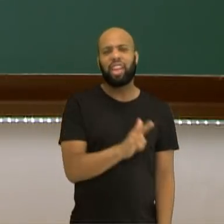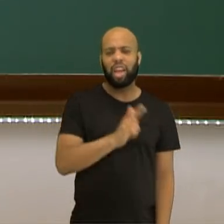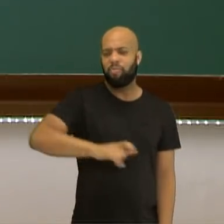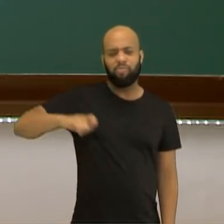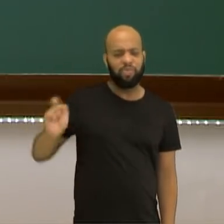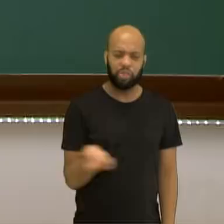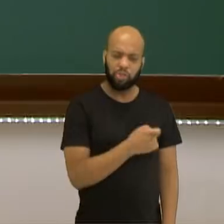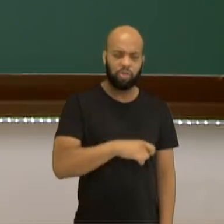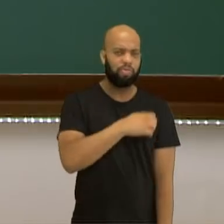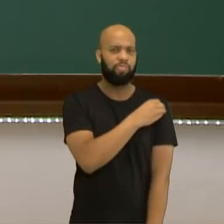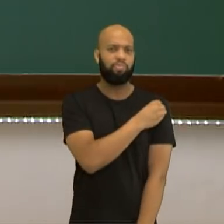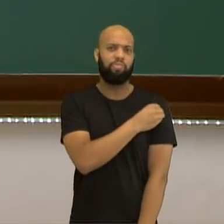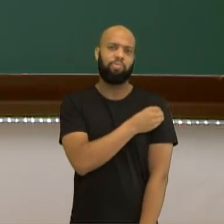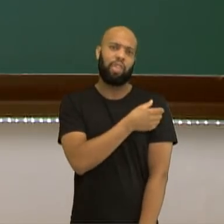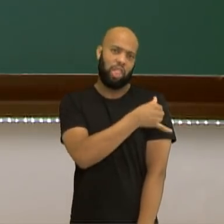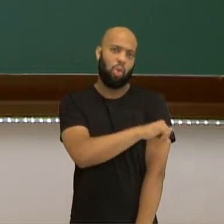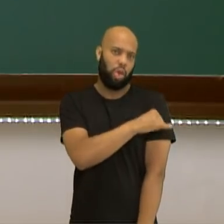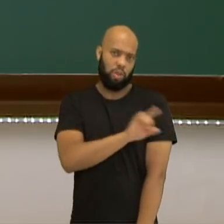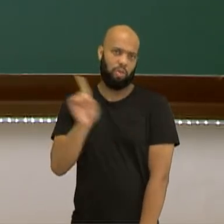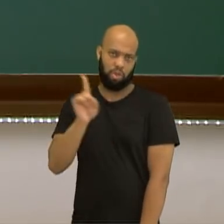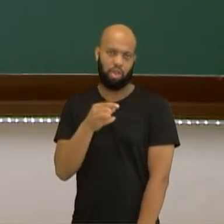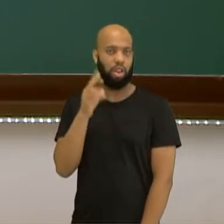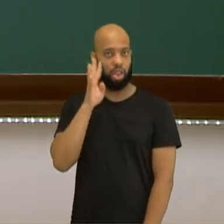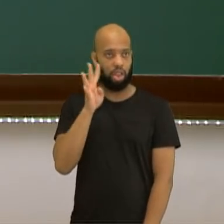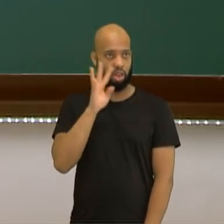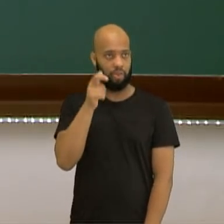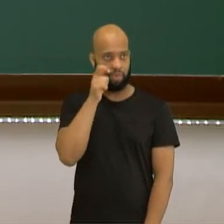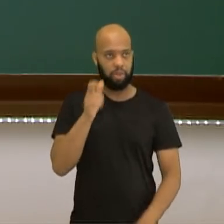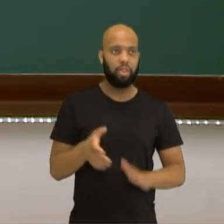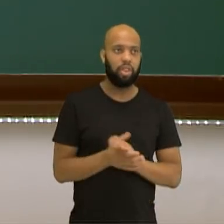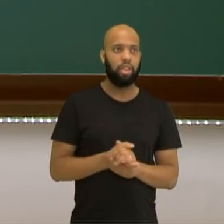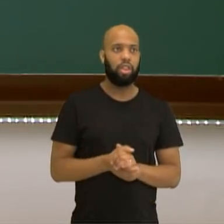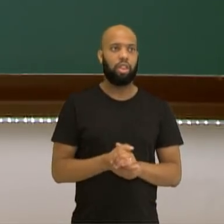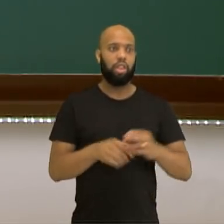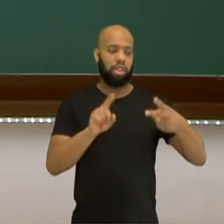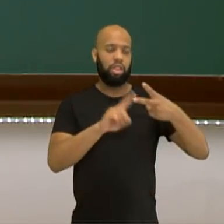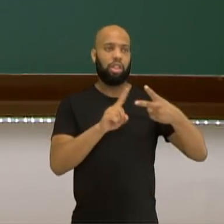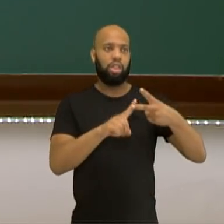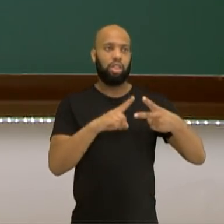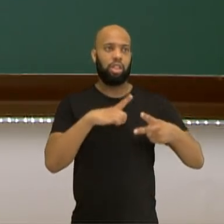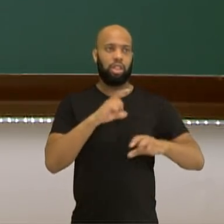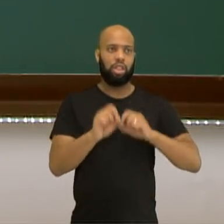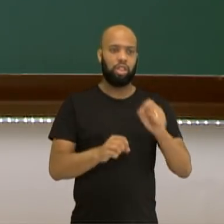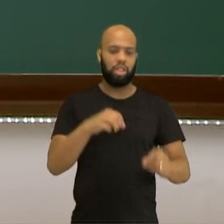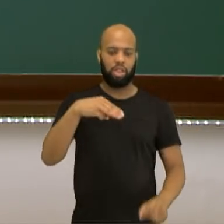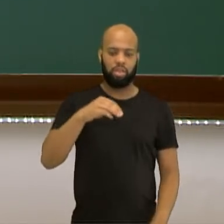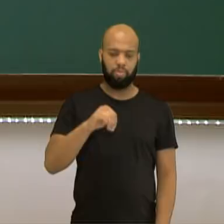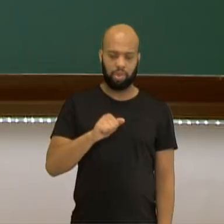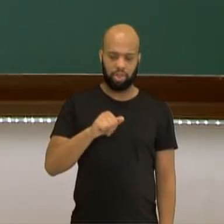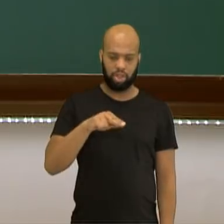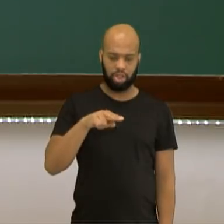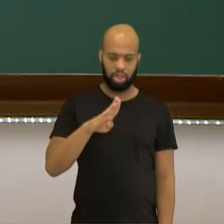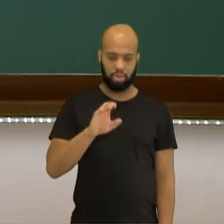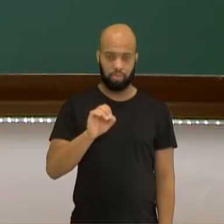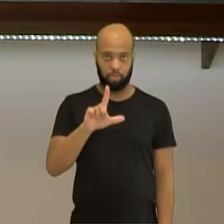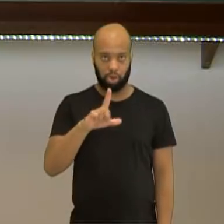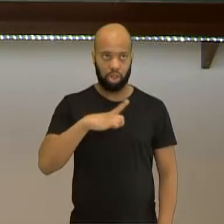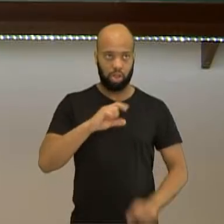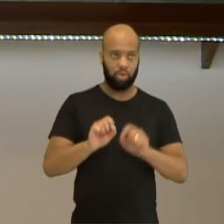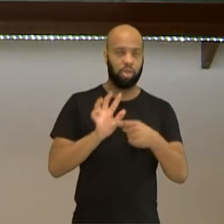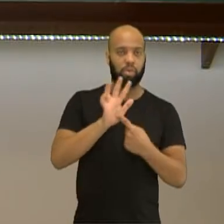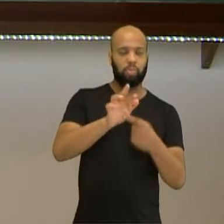pelo frescobol, então é bem legal vocês assistirem. E o Mambol Clip, que ele vai falar um pouquinho sobre